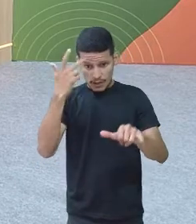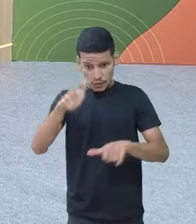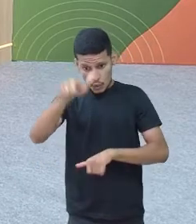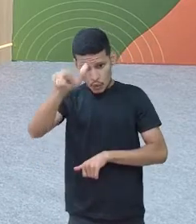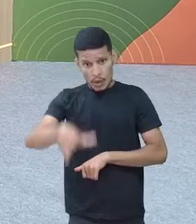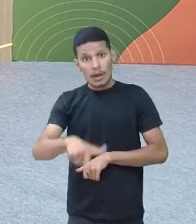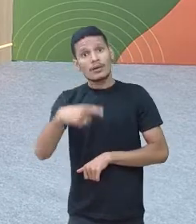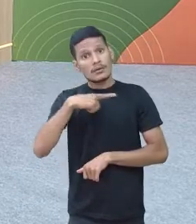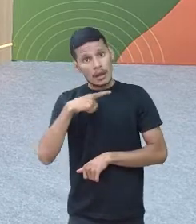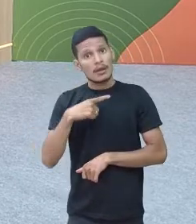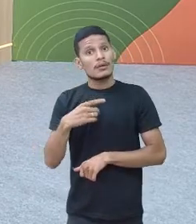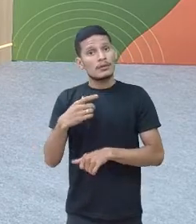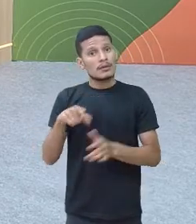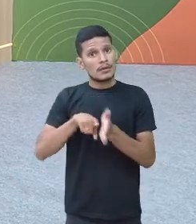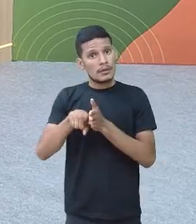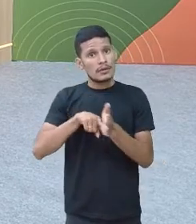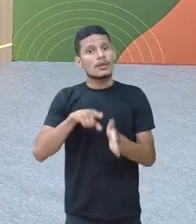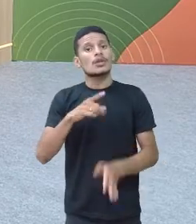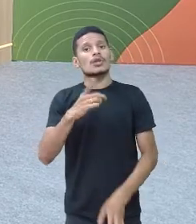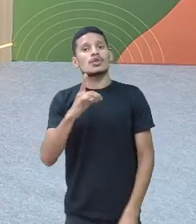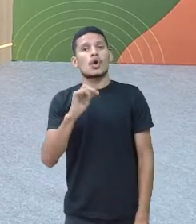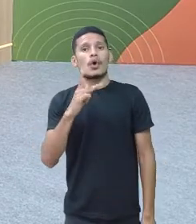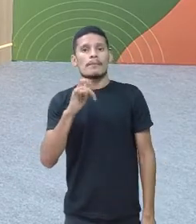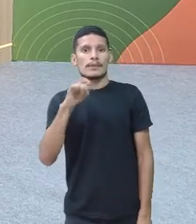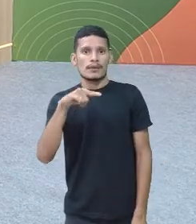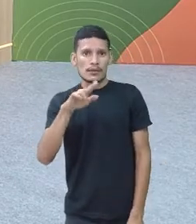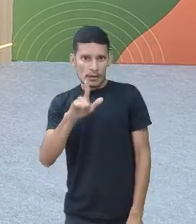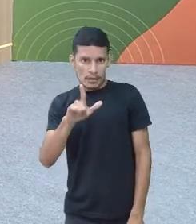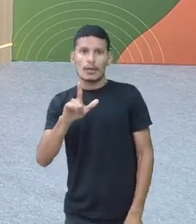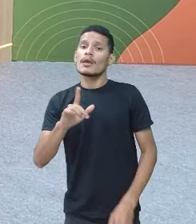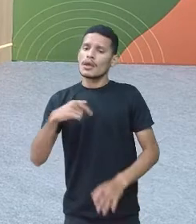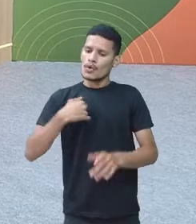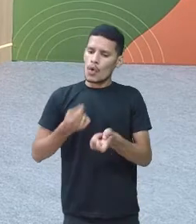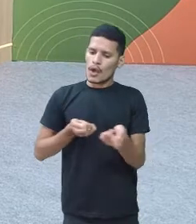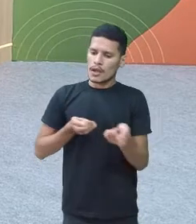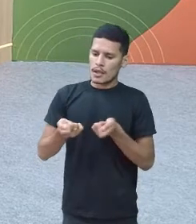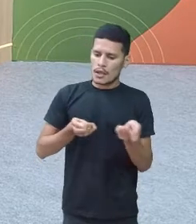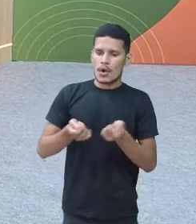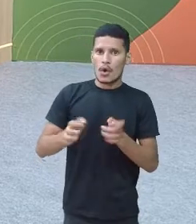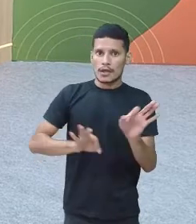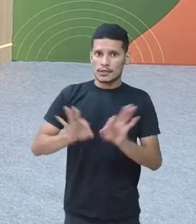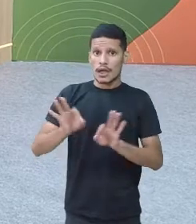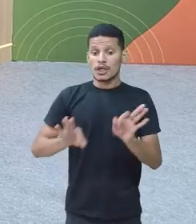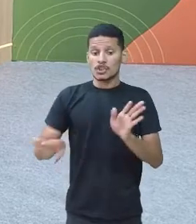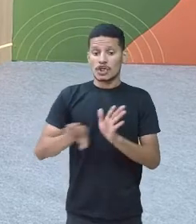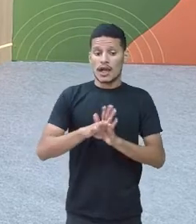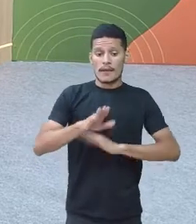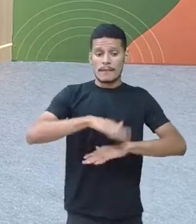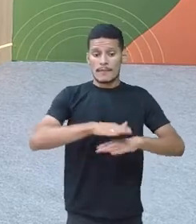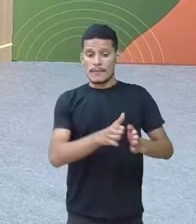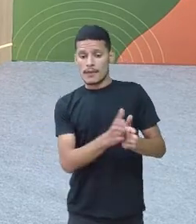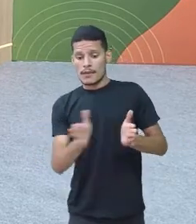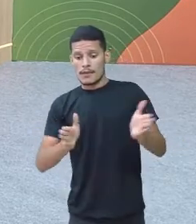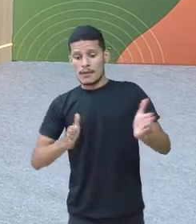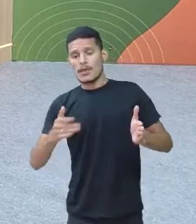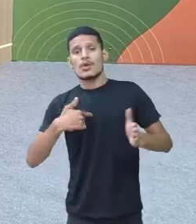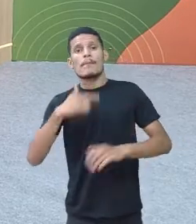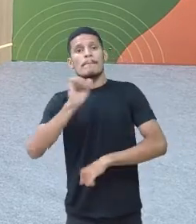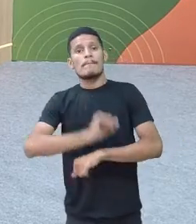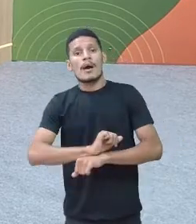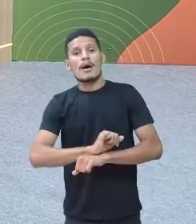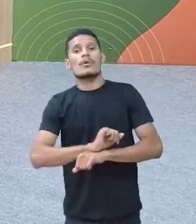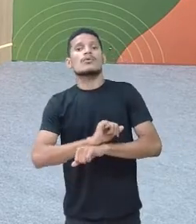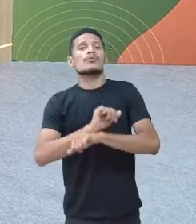que ela vai fazer o exame de doping, ela pode fazer o quê? Não, então eu vou manipular até aqui, quando chegar a tal período eu fico sem,